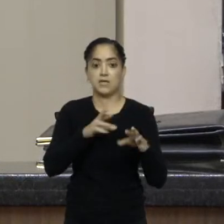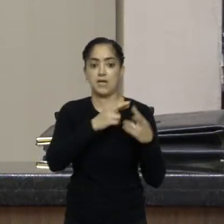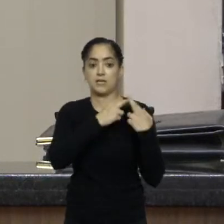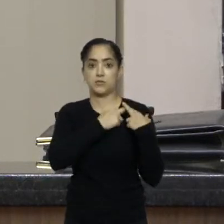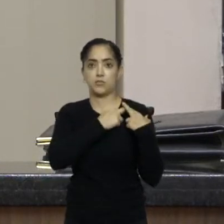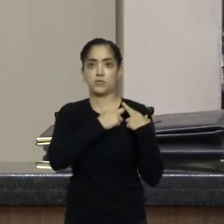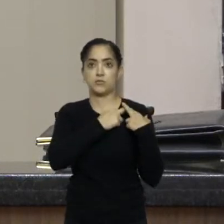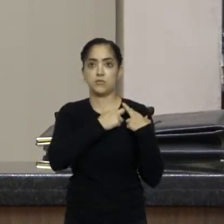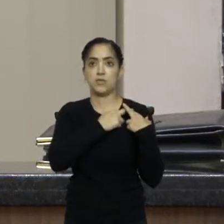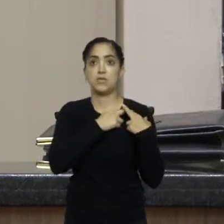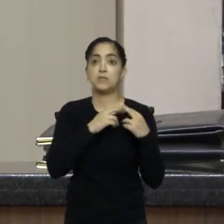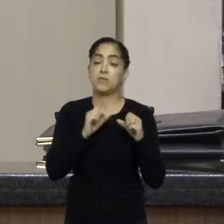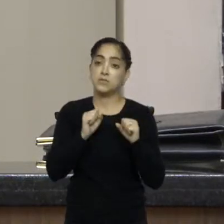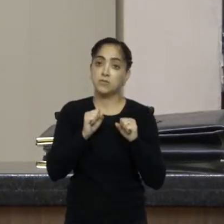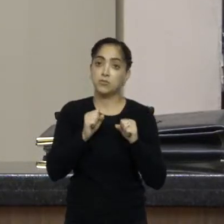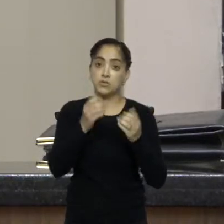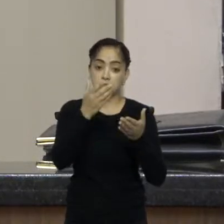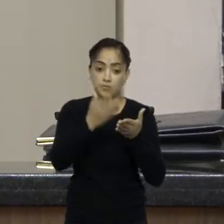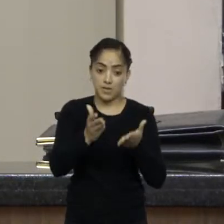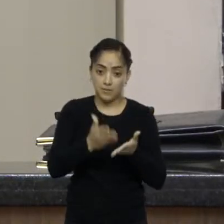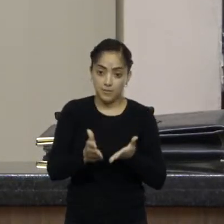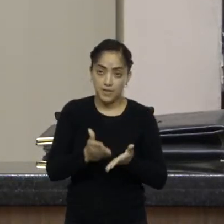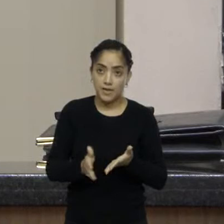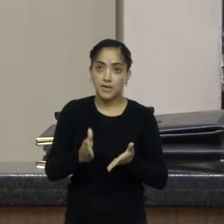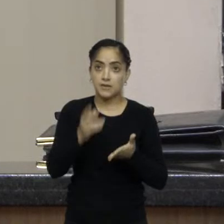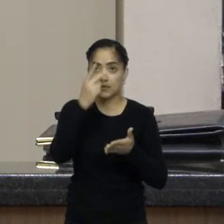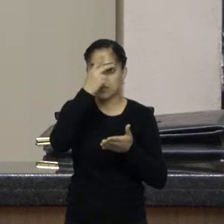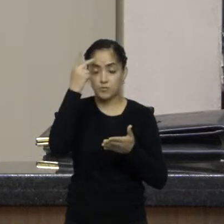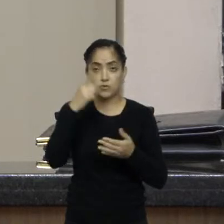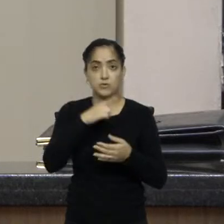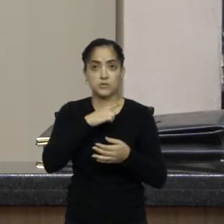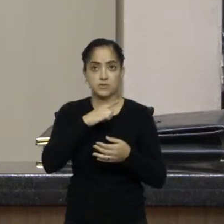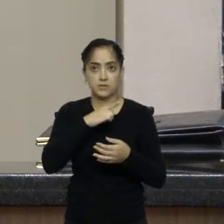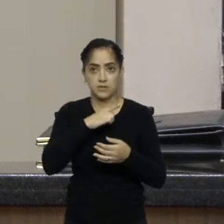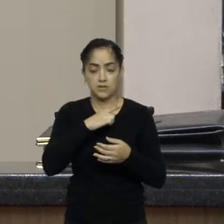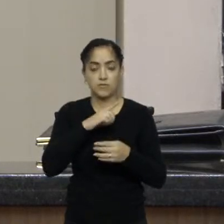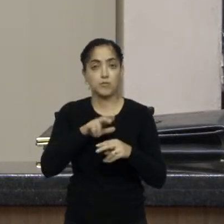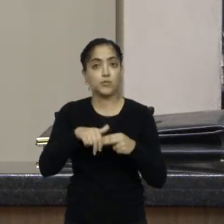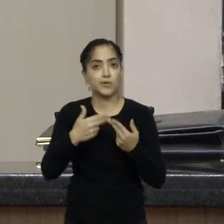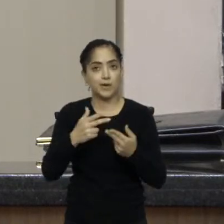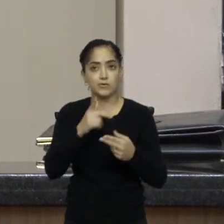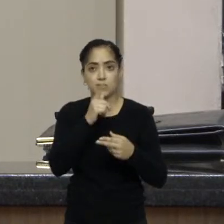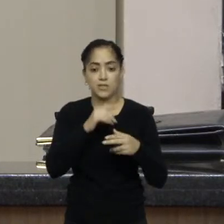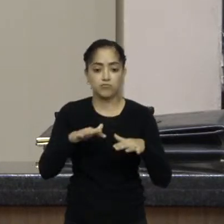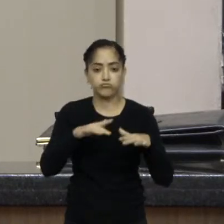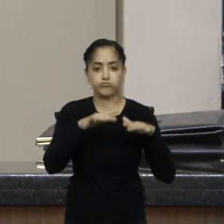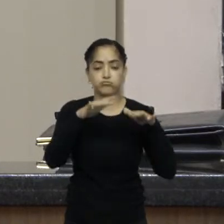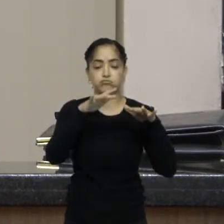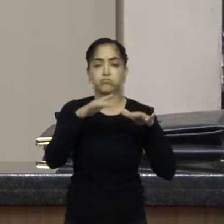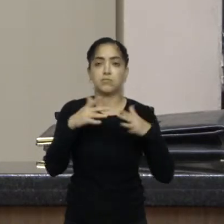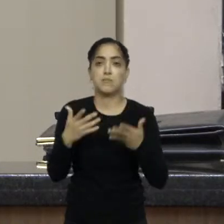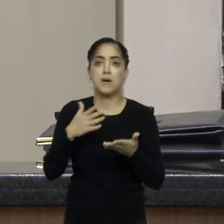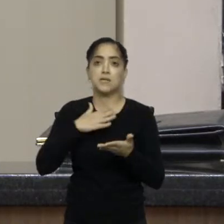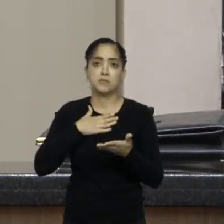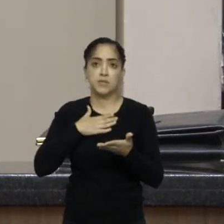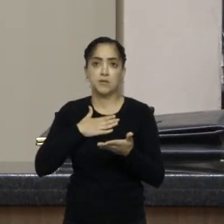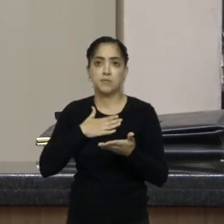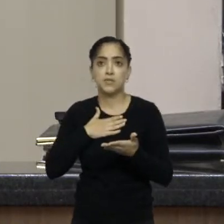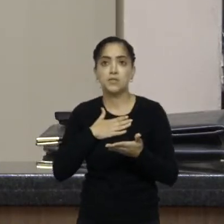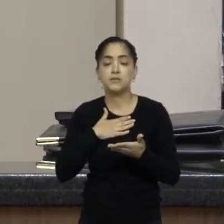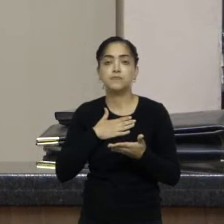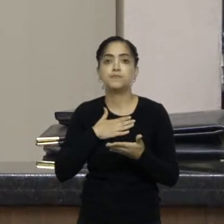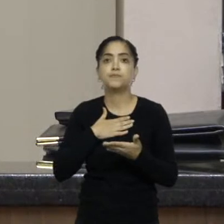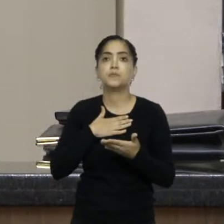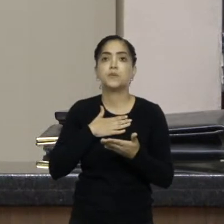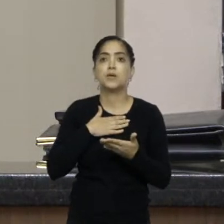pudesse se responsabilizar pela perda das pessoas que tiveram por conta dessa... Para mim, deputado Milton